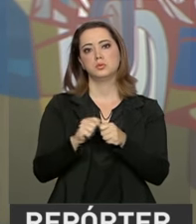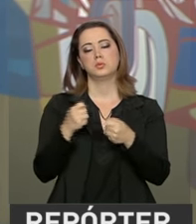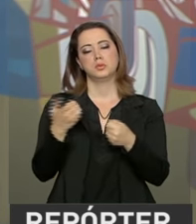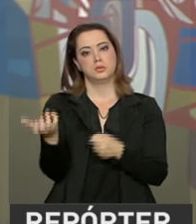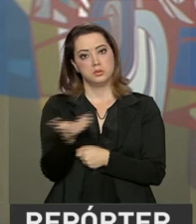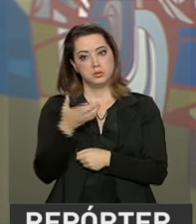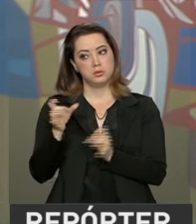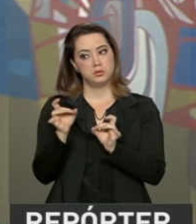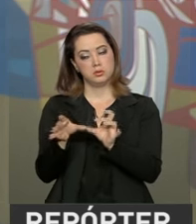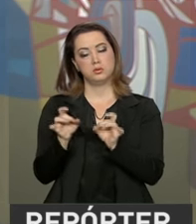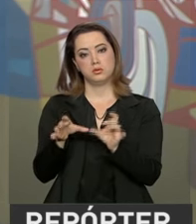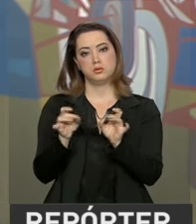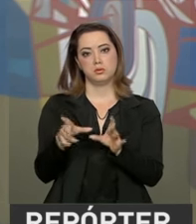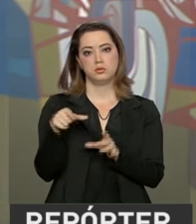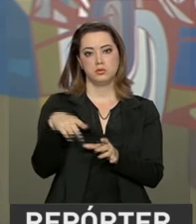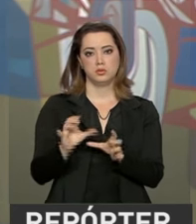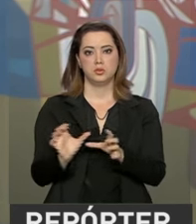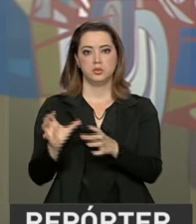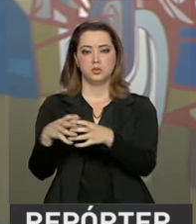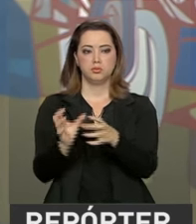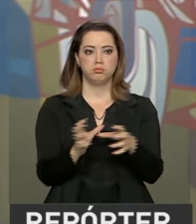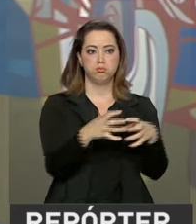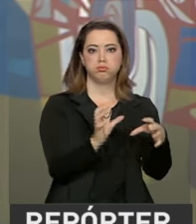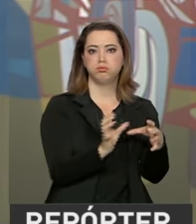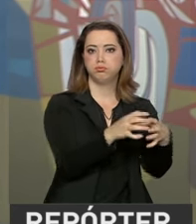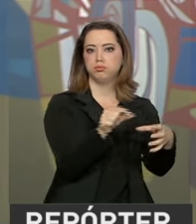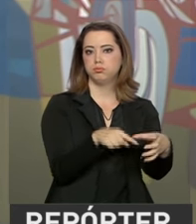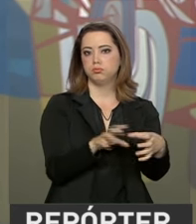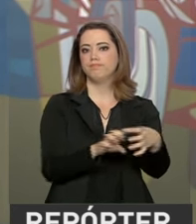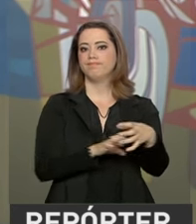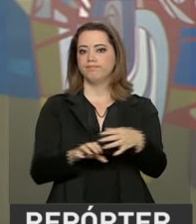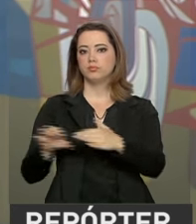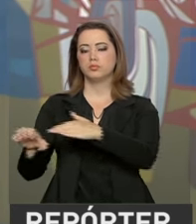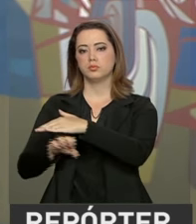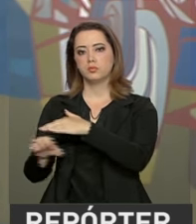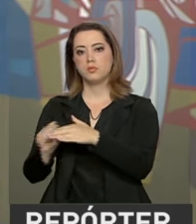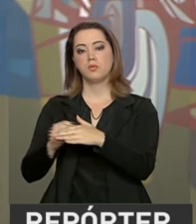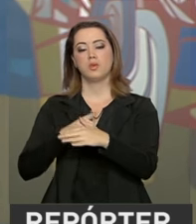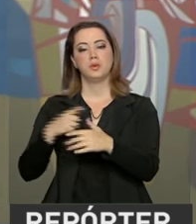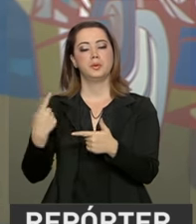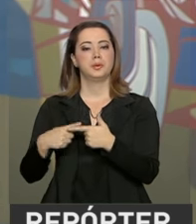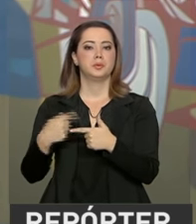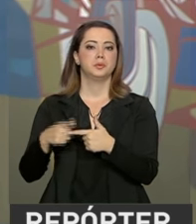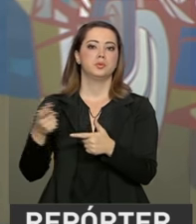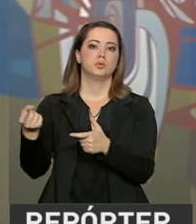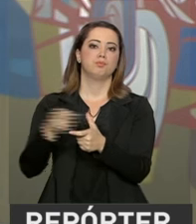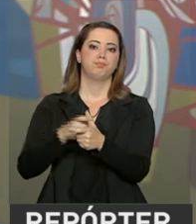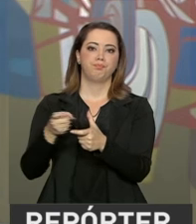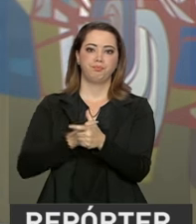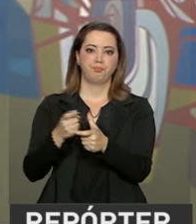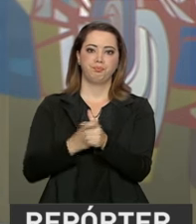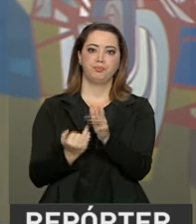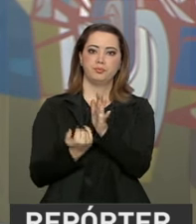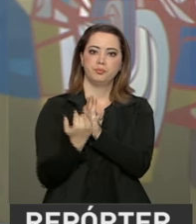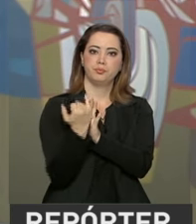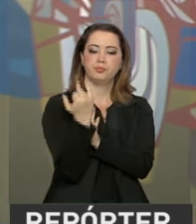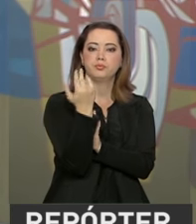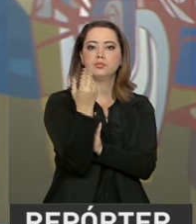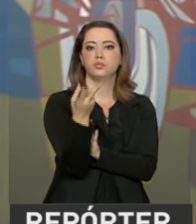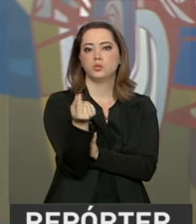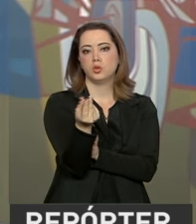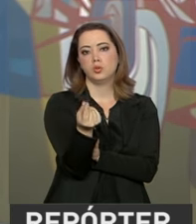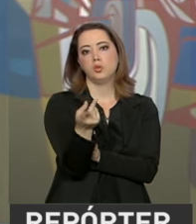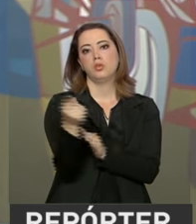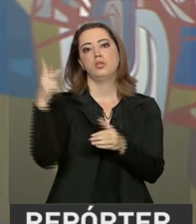vender ativos para fazer frente a um cenário de alto endividamento com fracos preços do petróleo. A